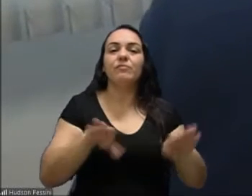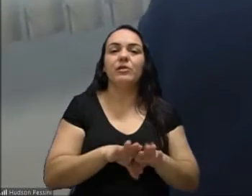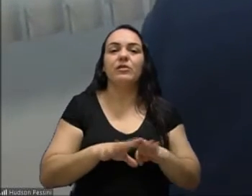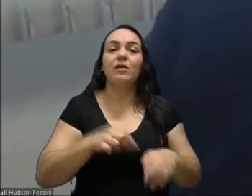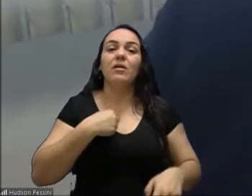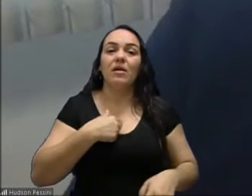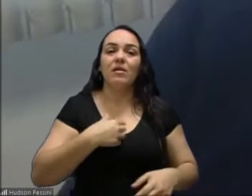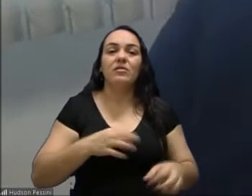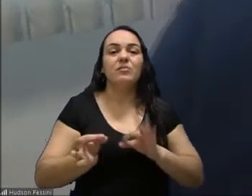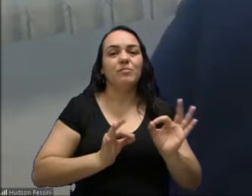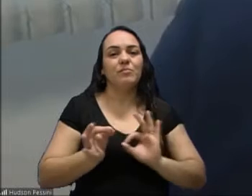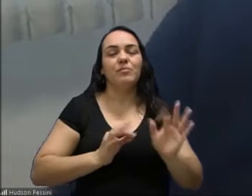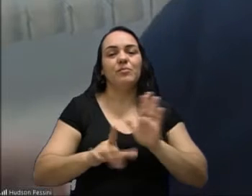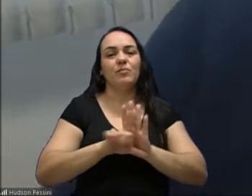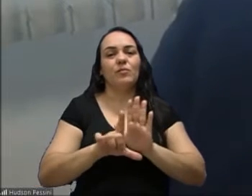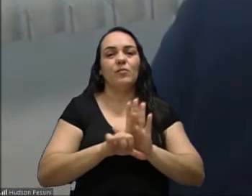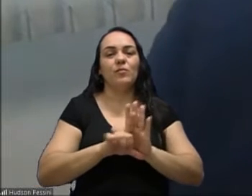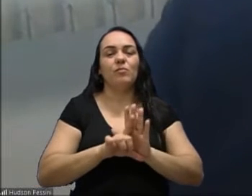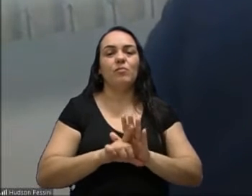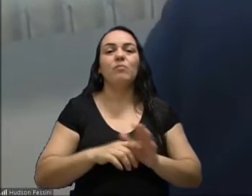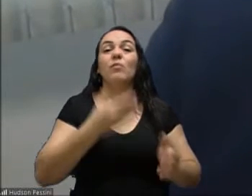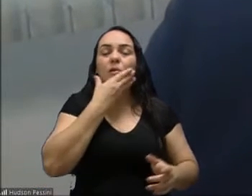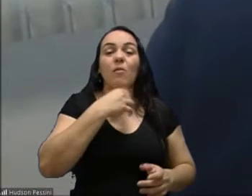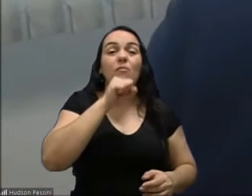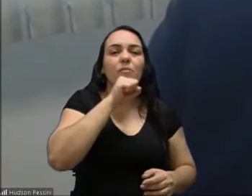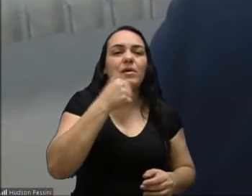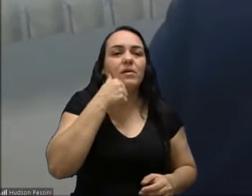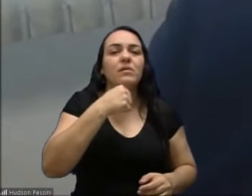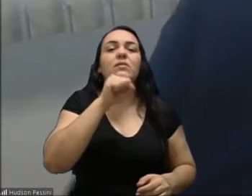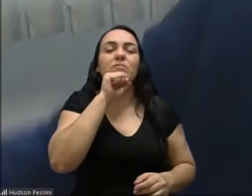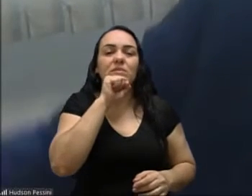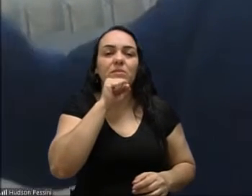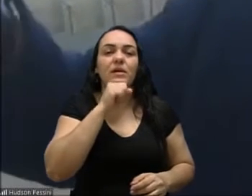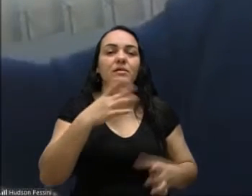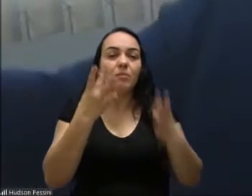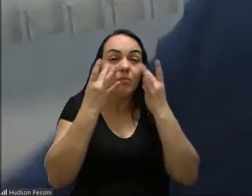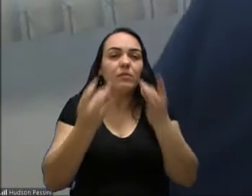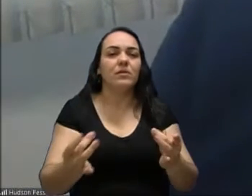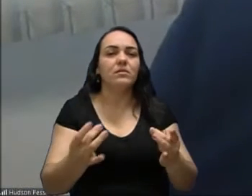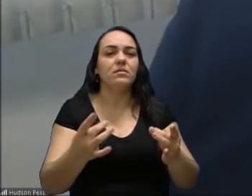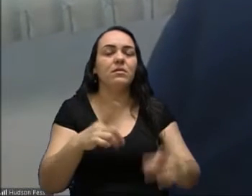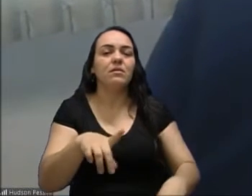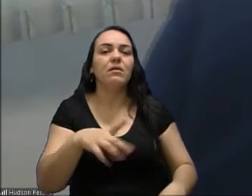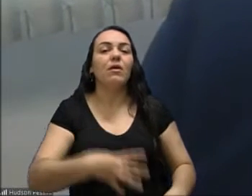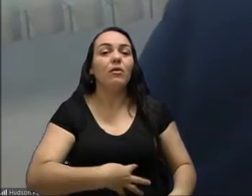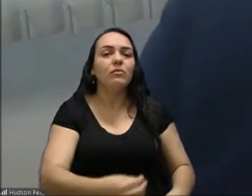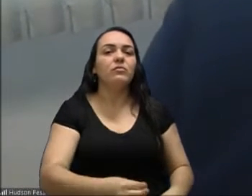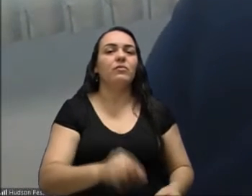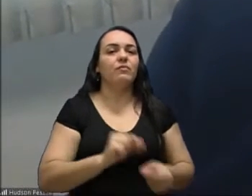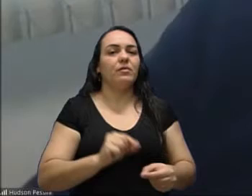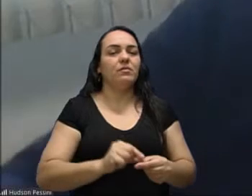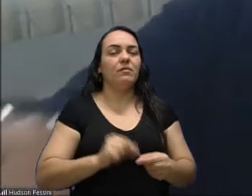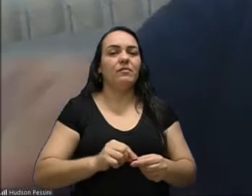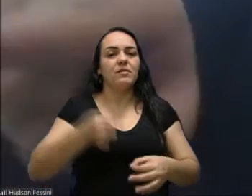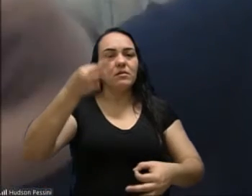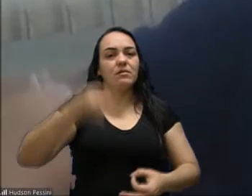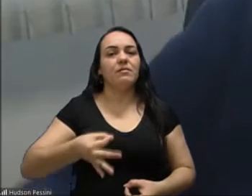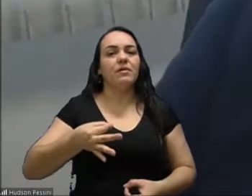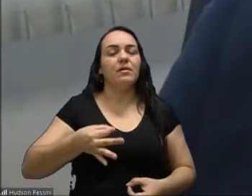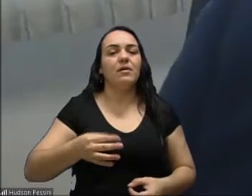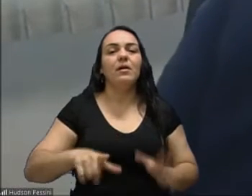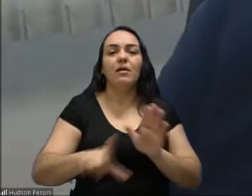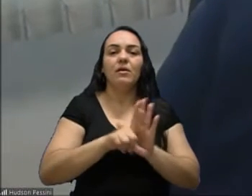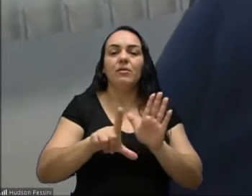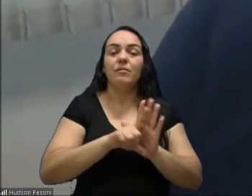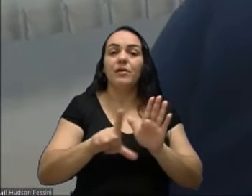justamente faz com que os pais fiquem mais atentos com relação ao que o seu filho anda fazendo porque uma